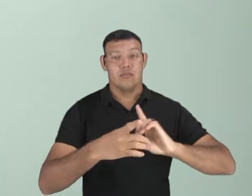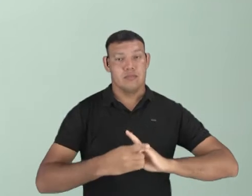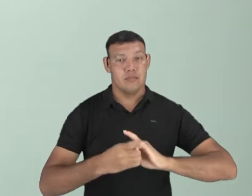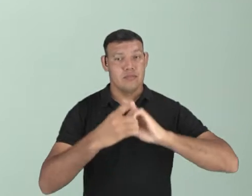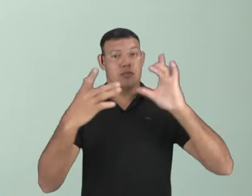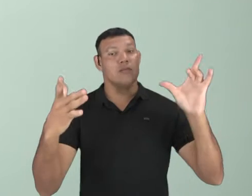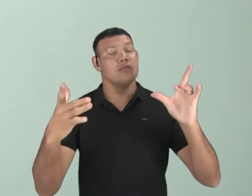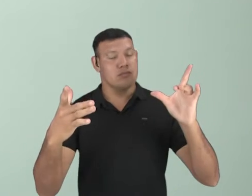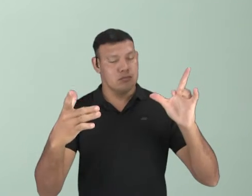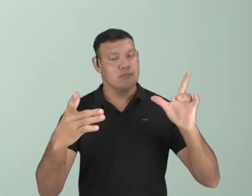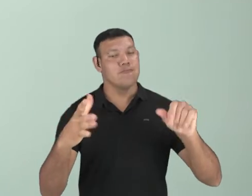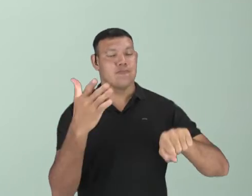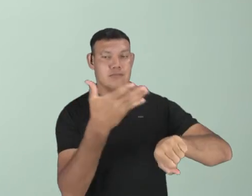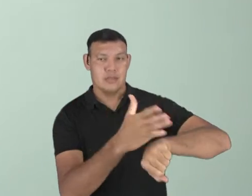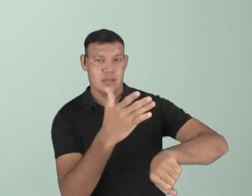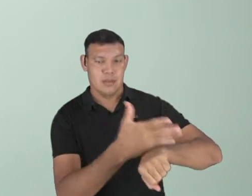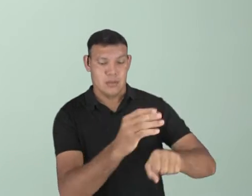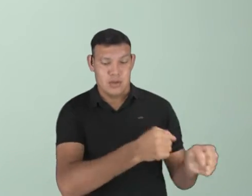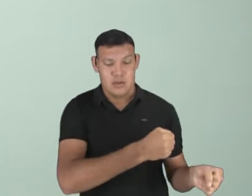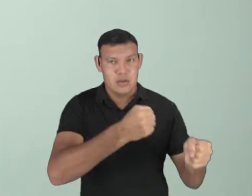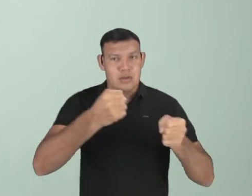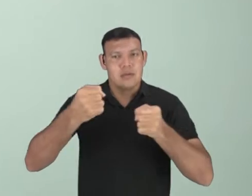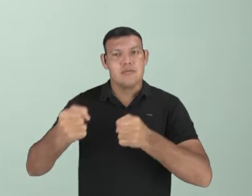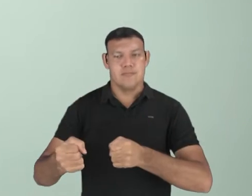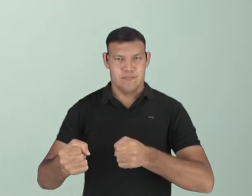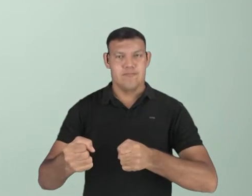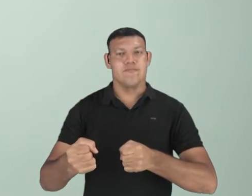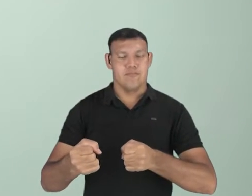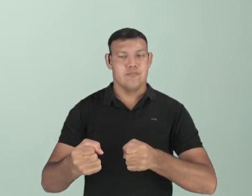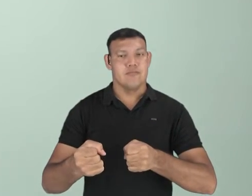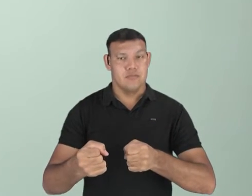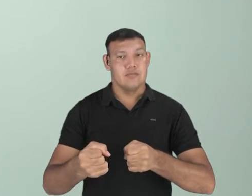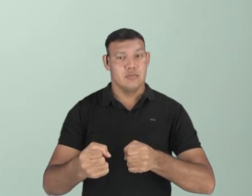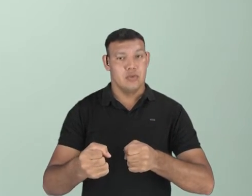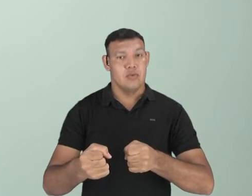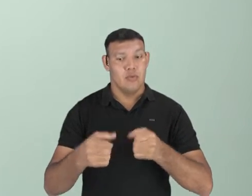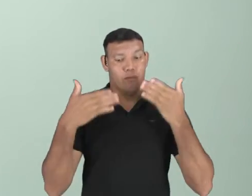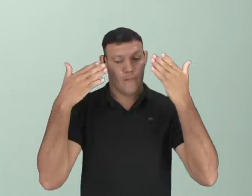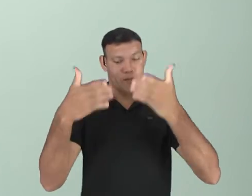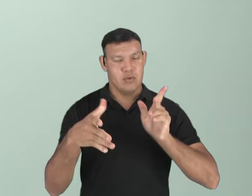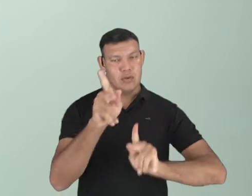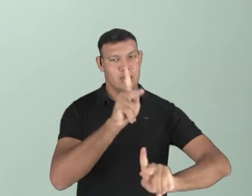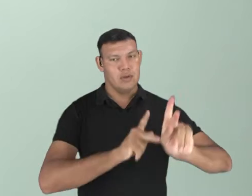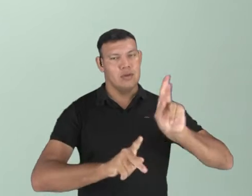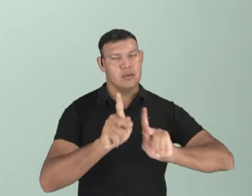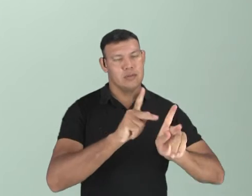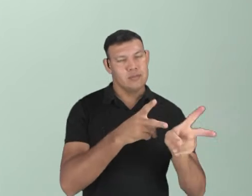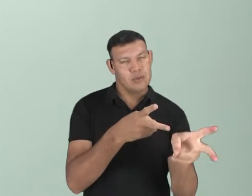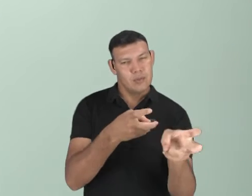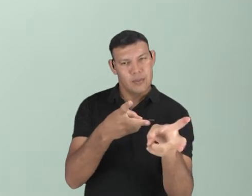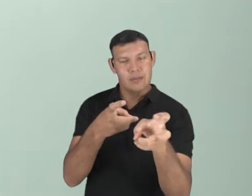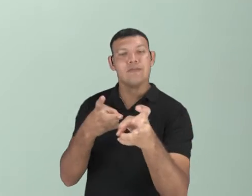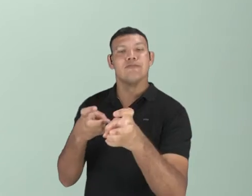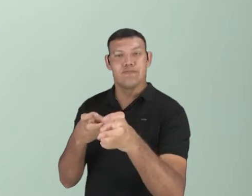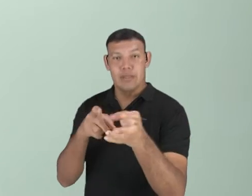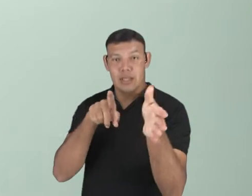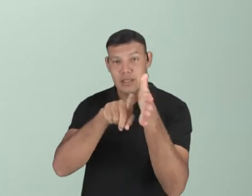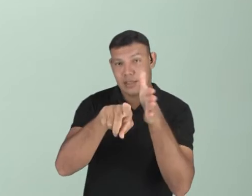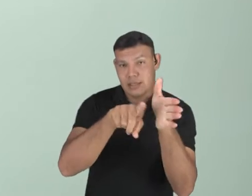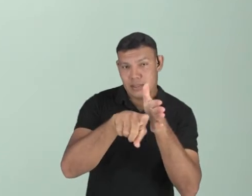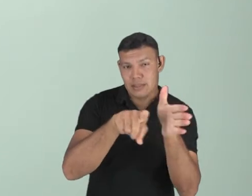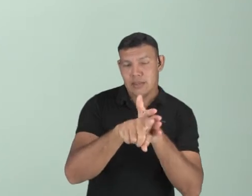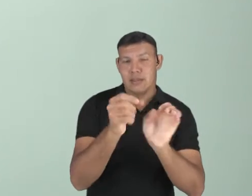no exercício do poder justamente pelo povo. E você vai perceber que as nossas questões